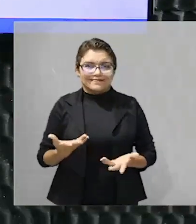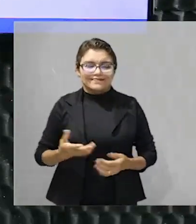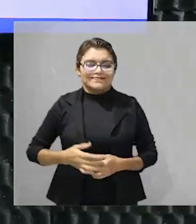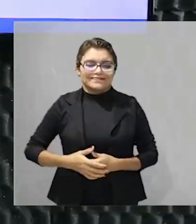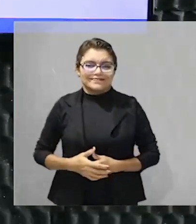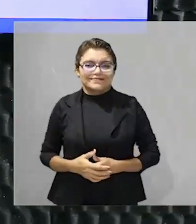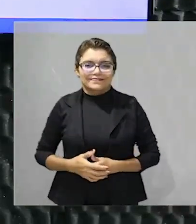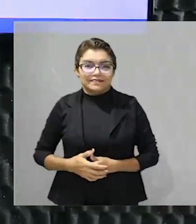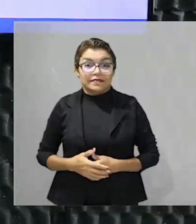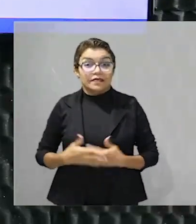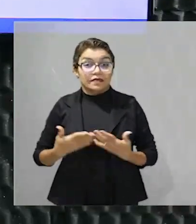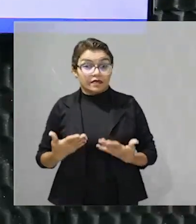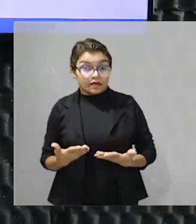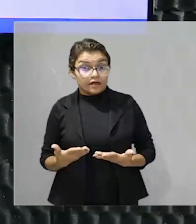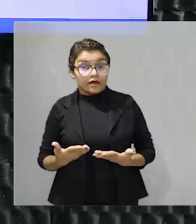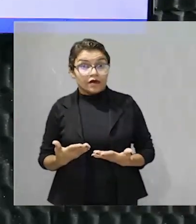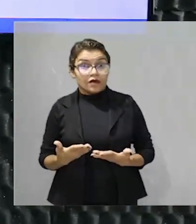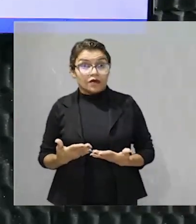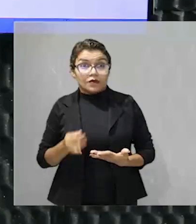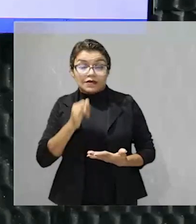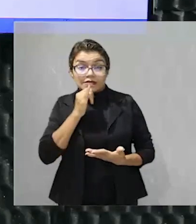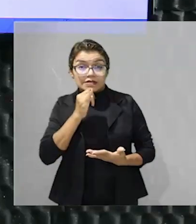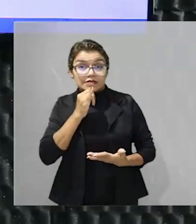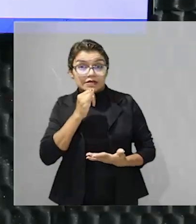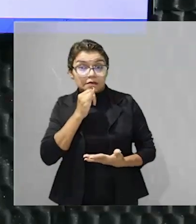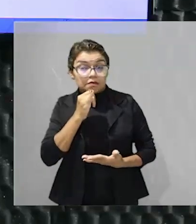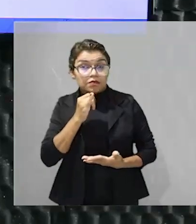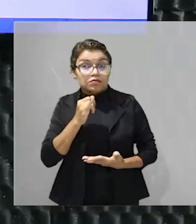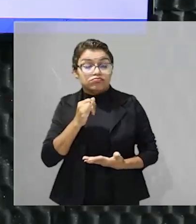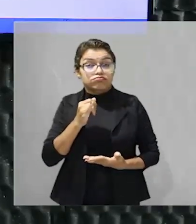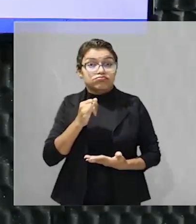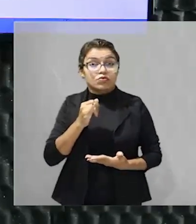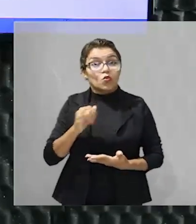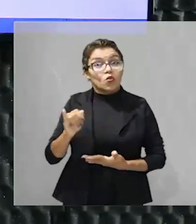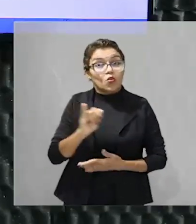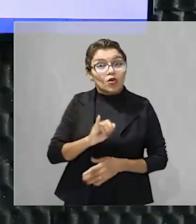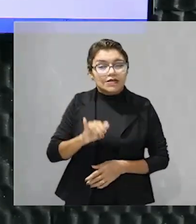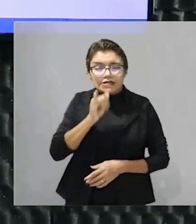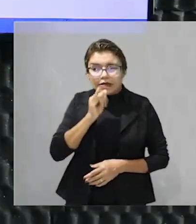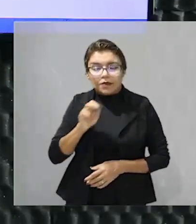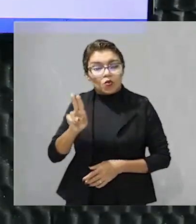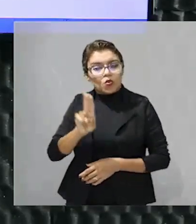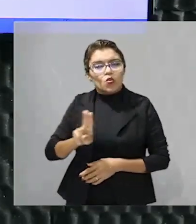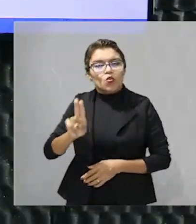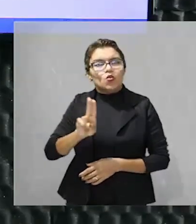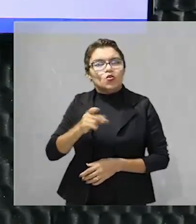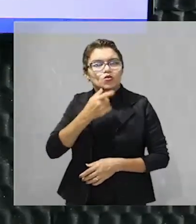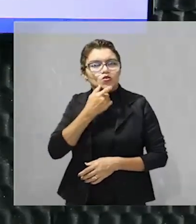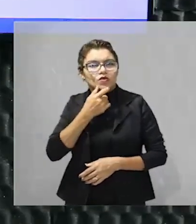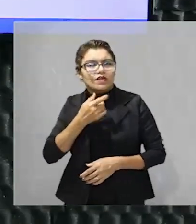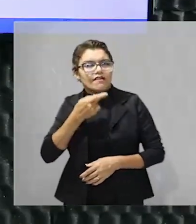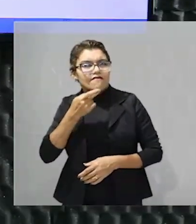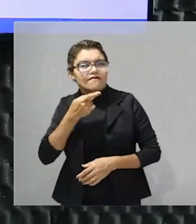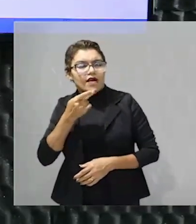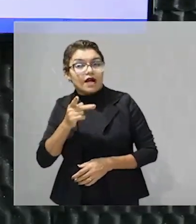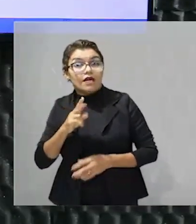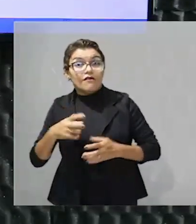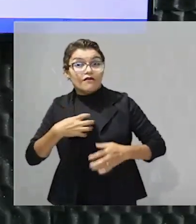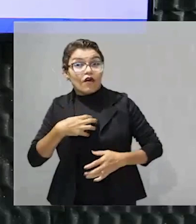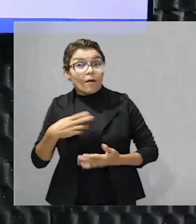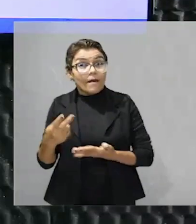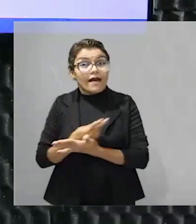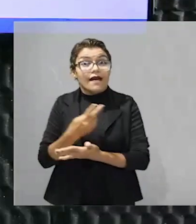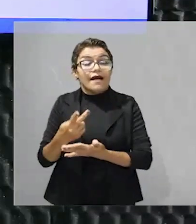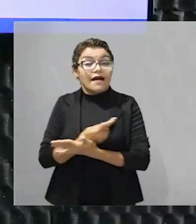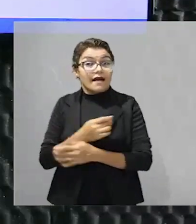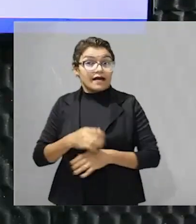tá? Então, a fala dele ao pé da letra é isso. Só que ele diz isso de forma errada, considerando